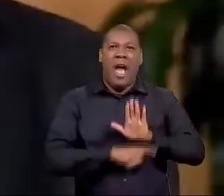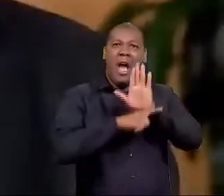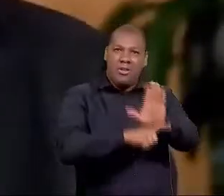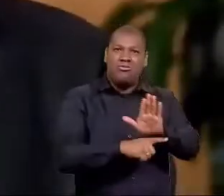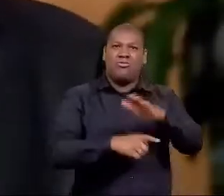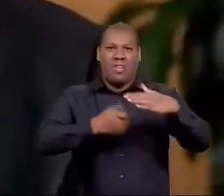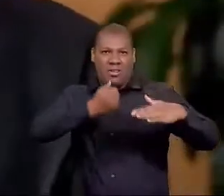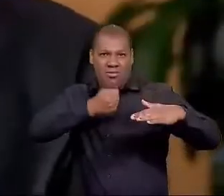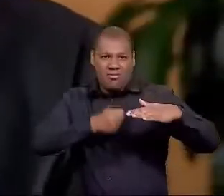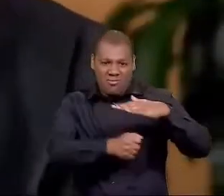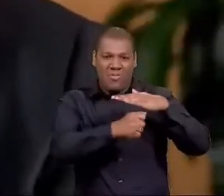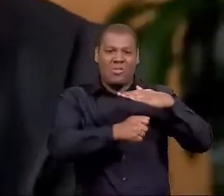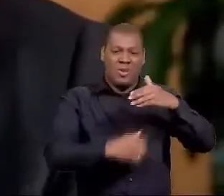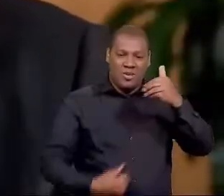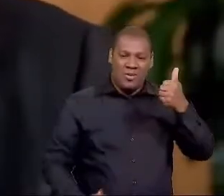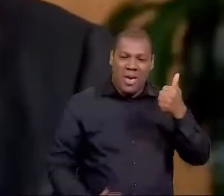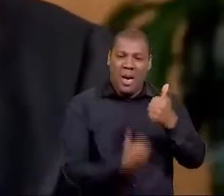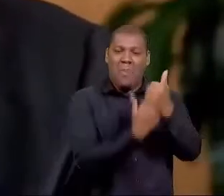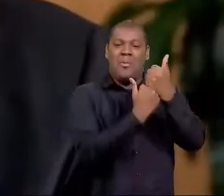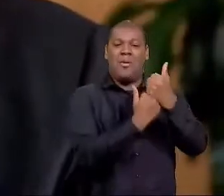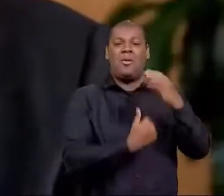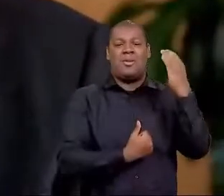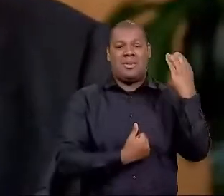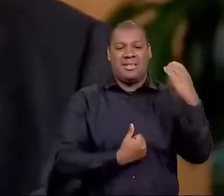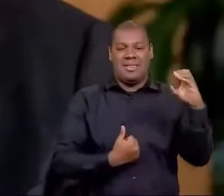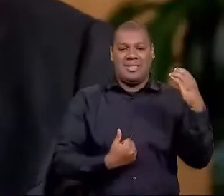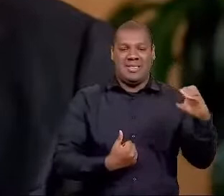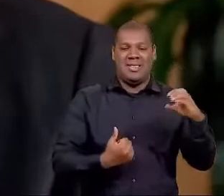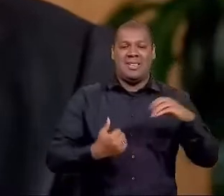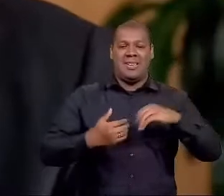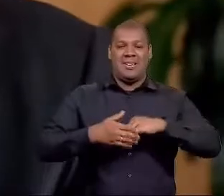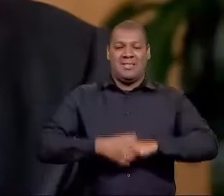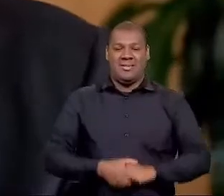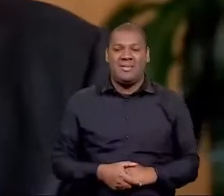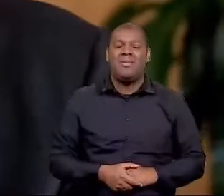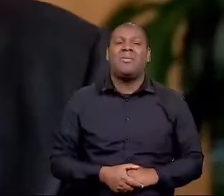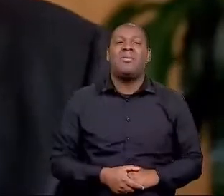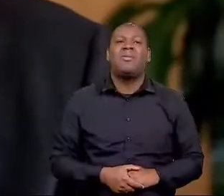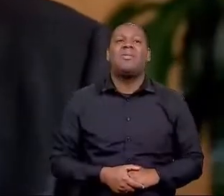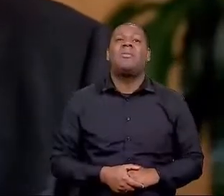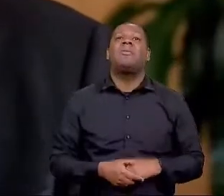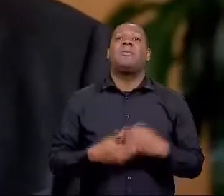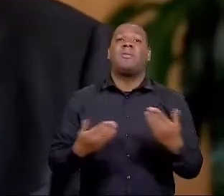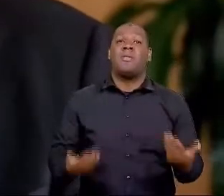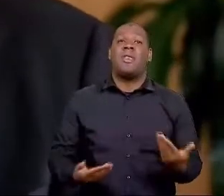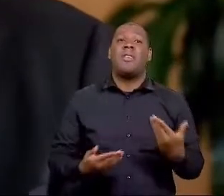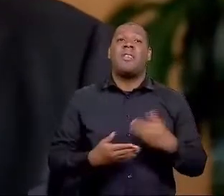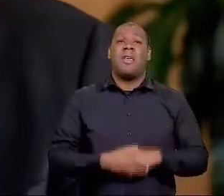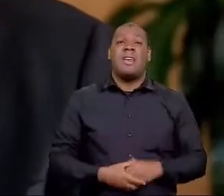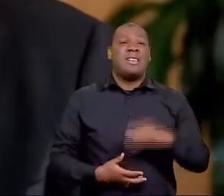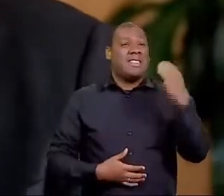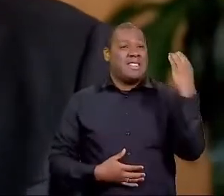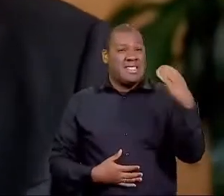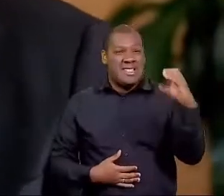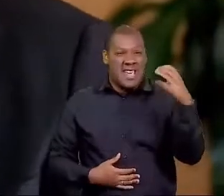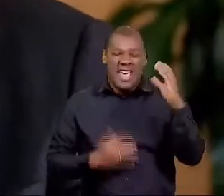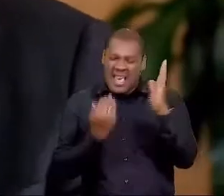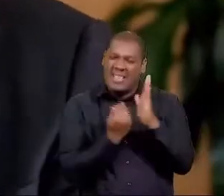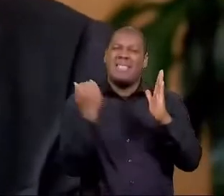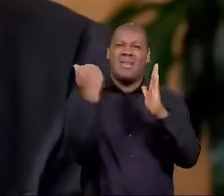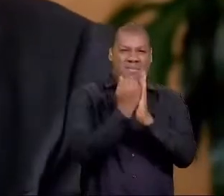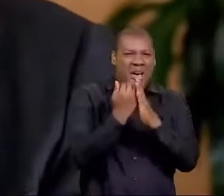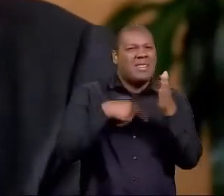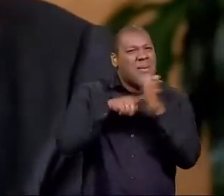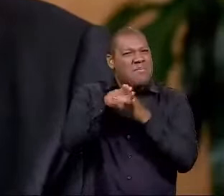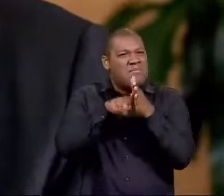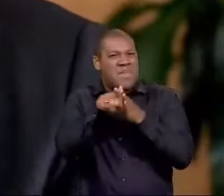precisa. Quanto mais cientista tiver, quanto mais pesquisa a gente fizer, quanto mais a gente tentar transformar